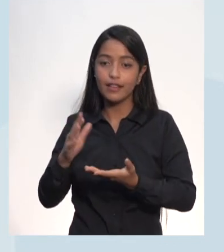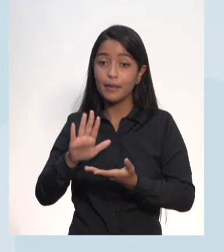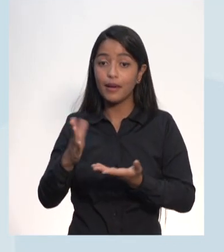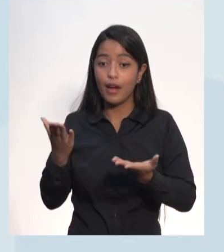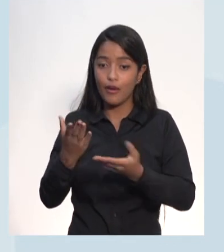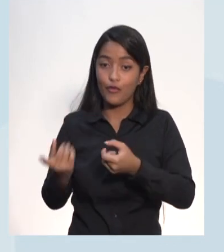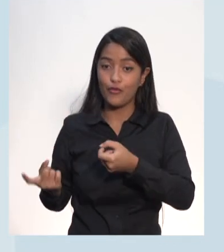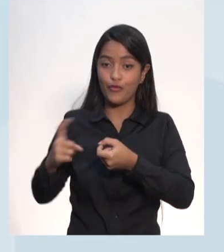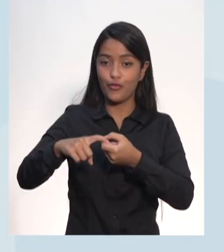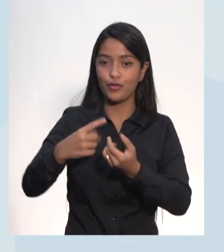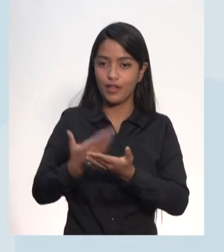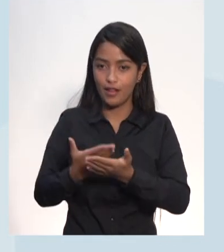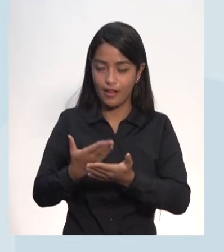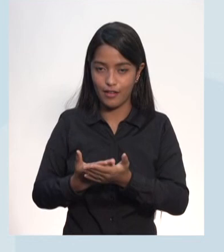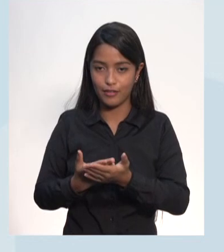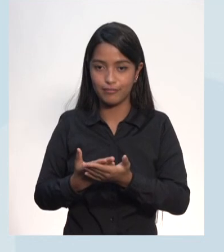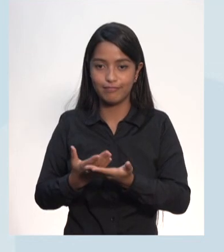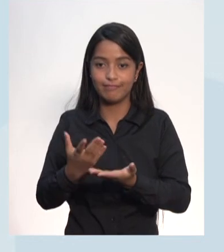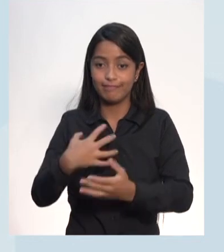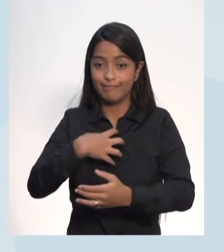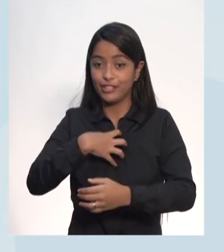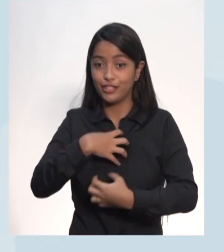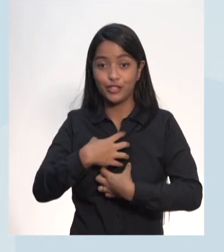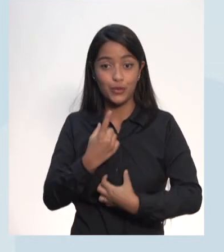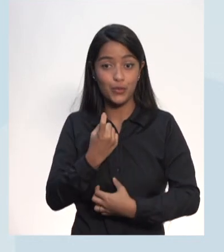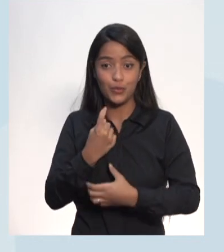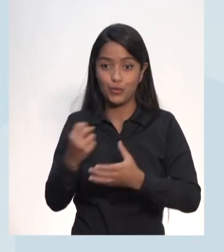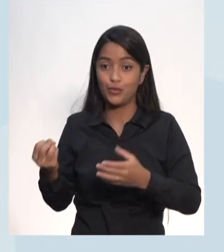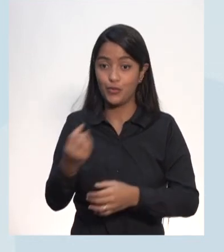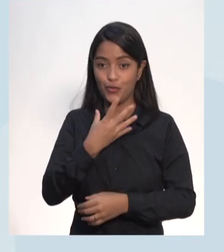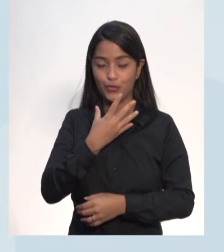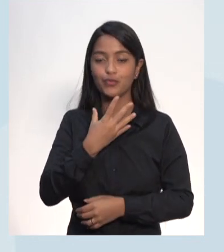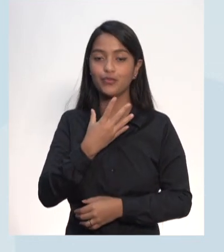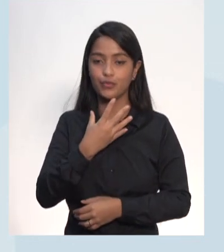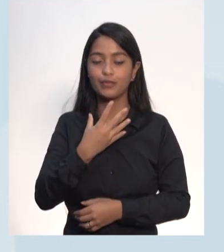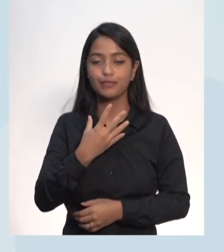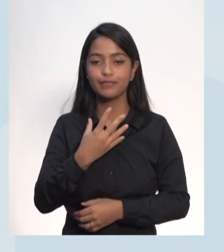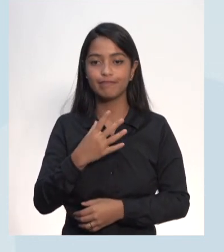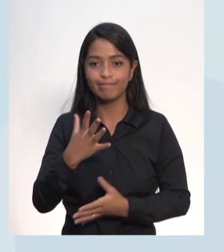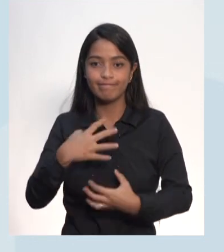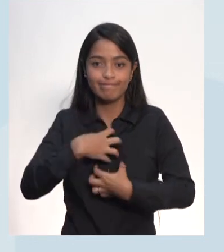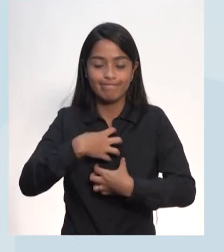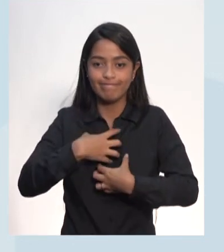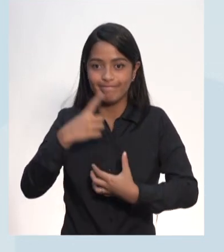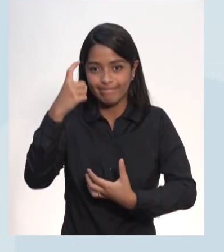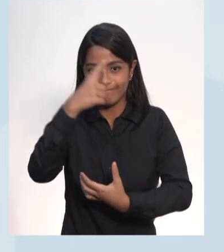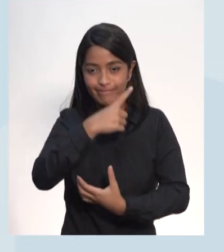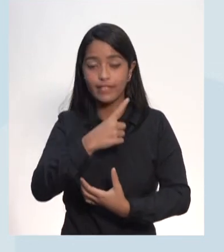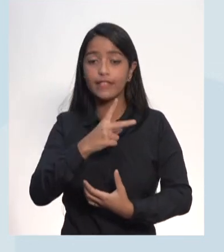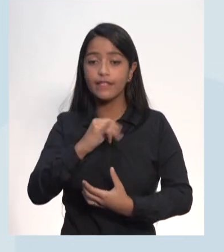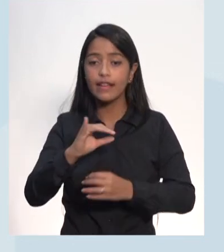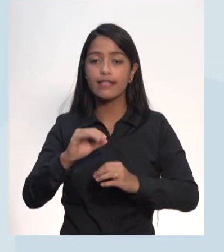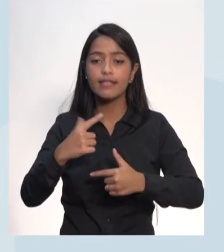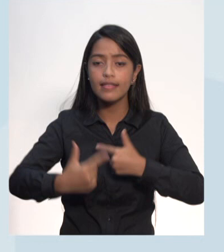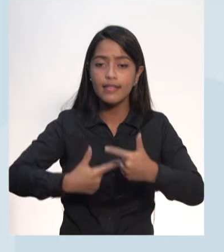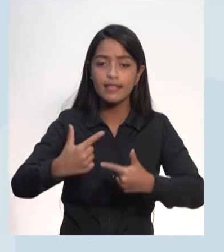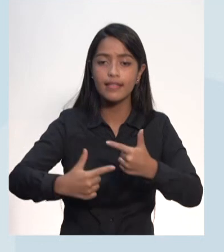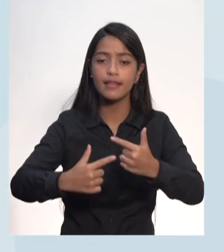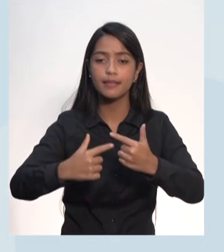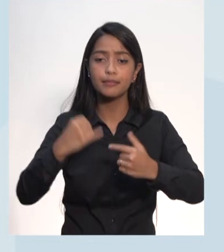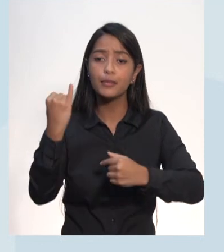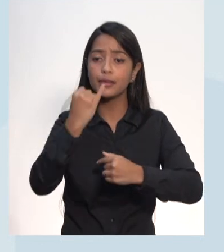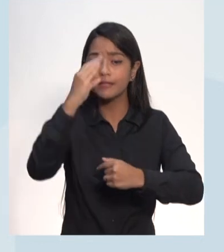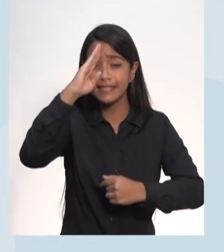super complexo que a gente está vivendo. E aí a gente vai trabalhar, então, com essas habilidades. As